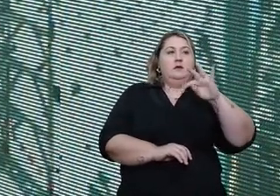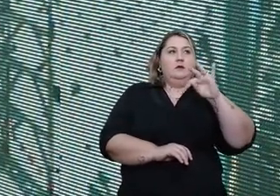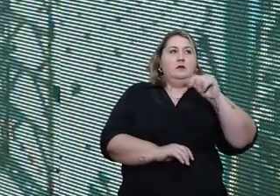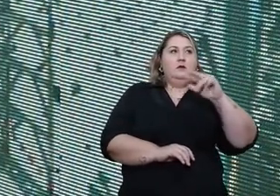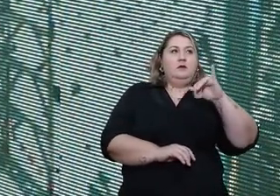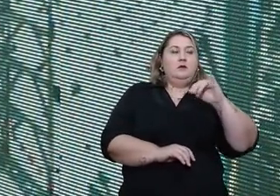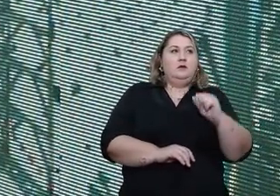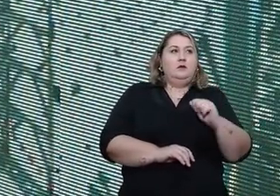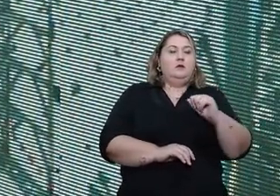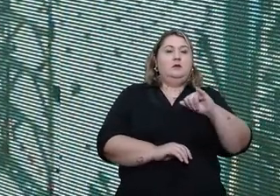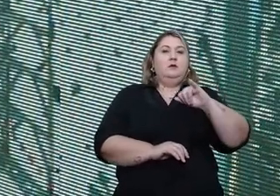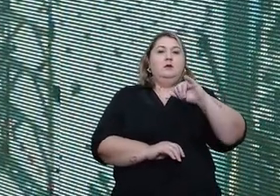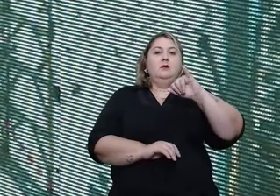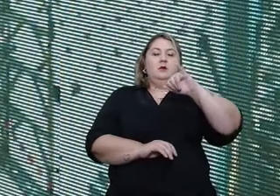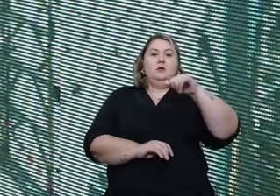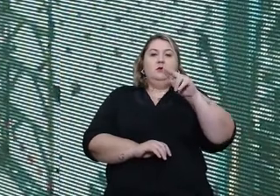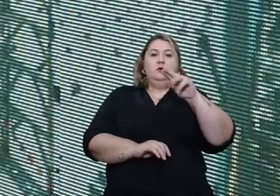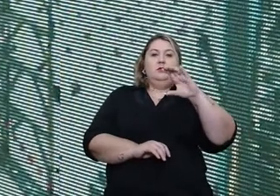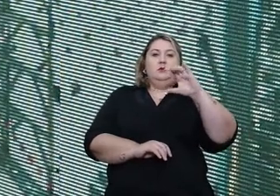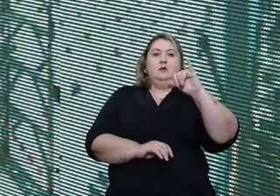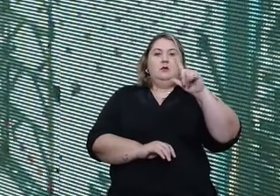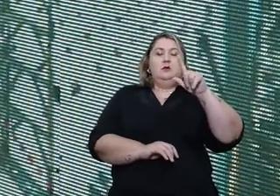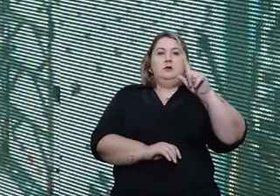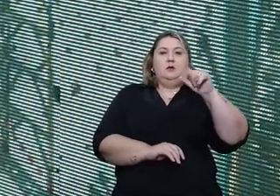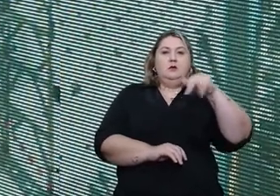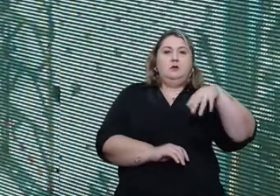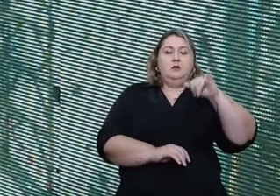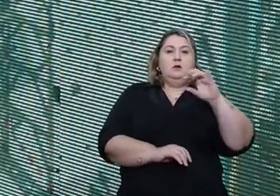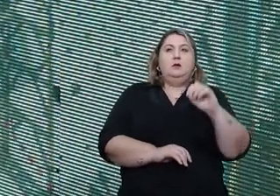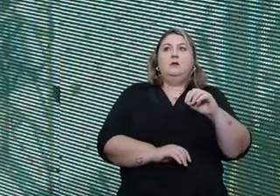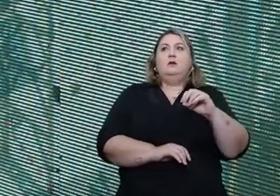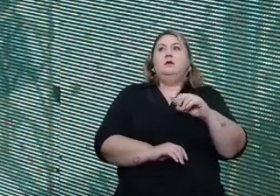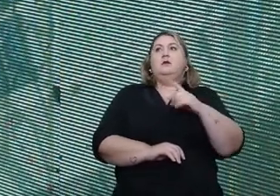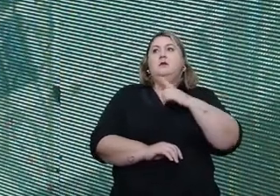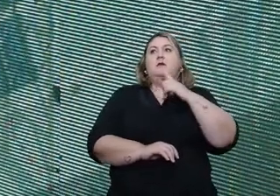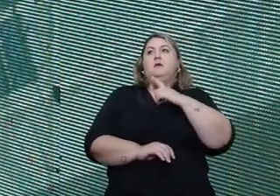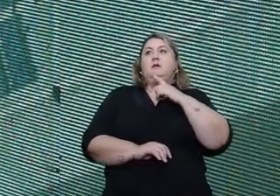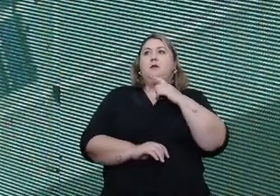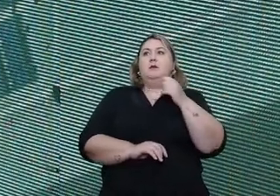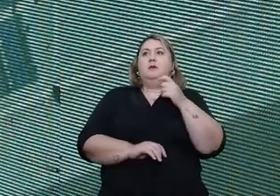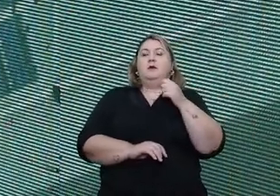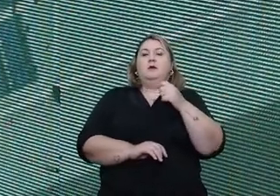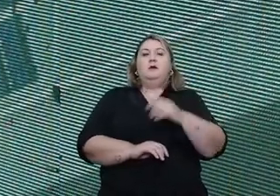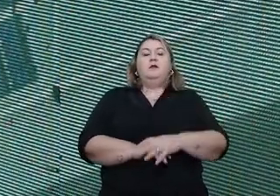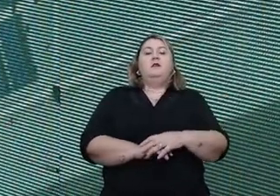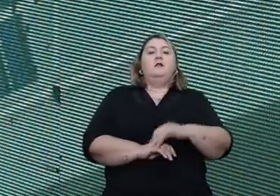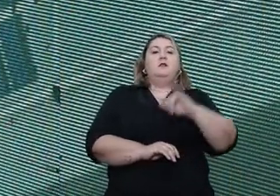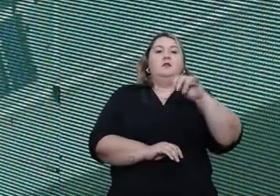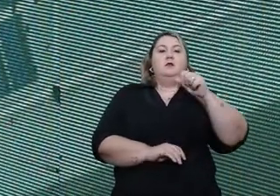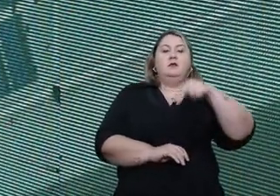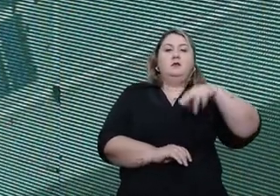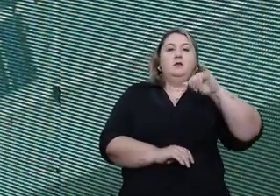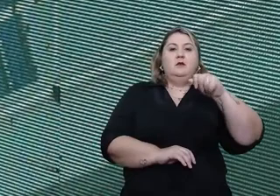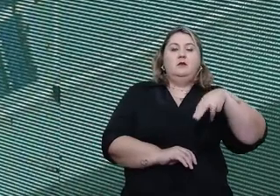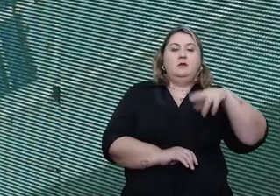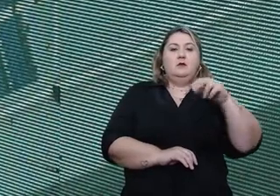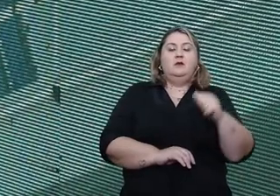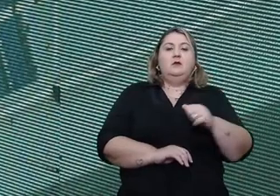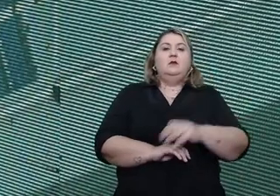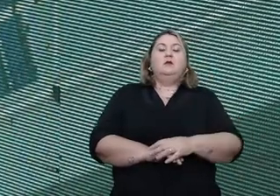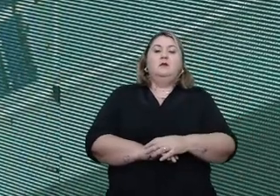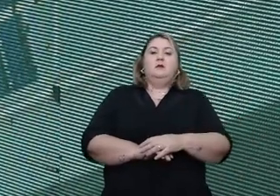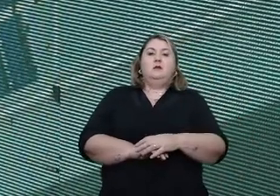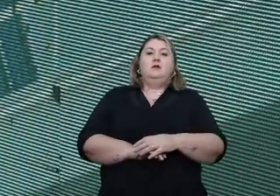Susan, a Jusilaine, a Michele, acaba não, vamos, vai mais um pouquinho, vamos mais um pouquinho, a Janaína, o André, um abraço